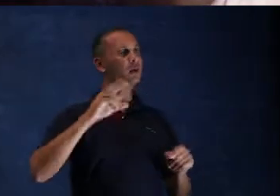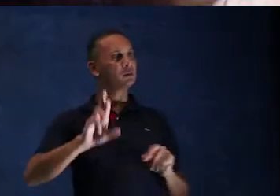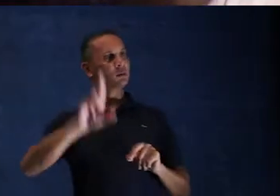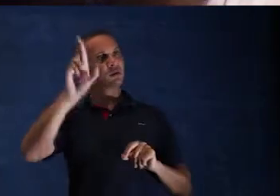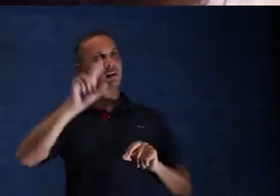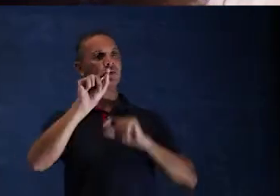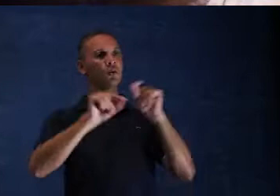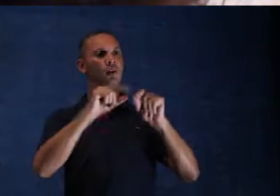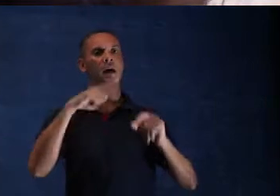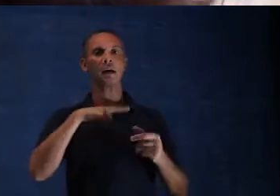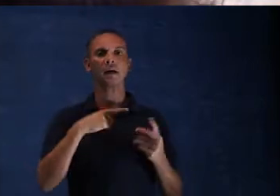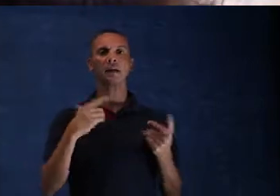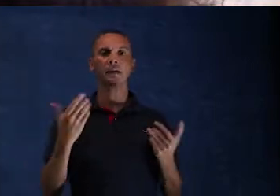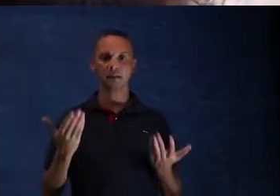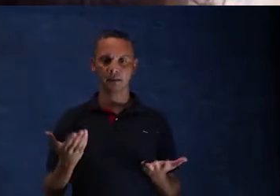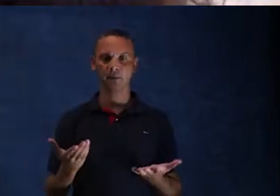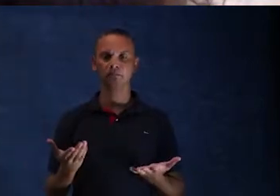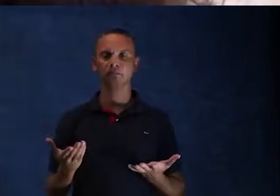responsável por toda a desgraceira.